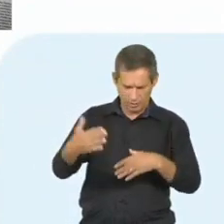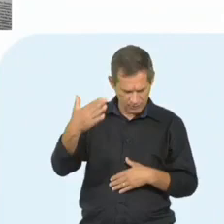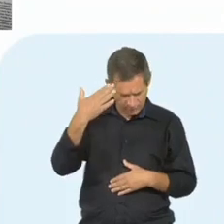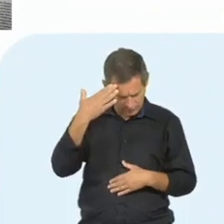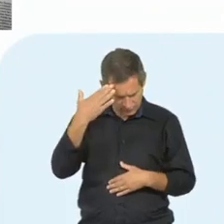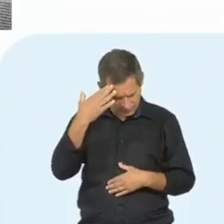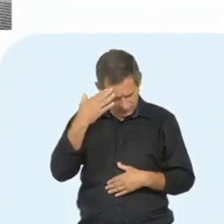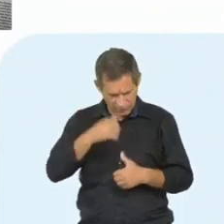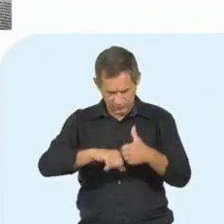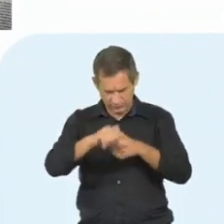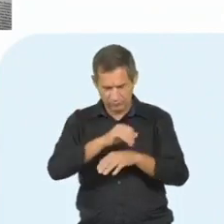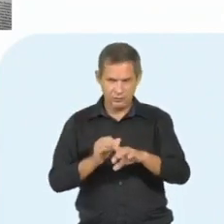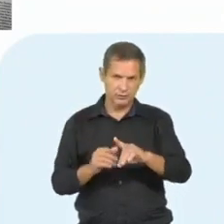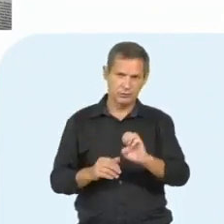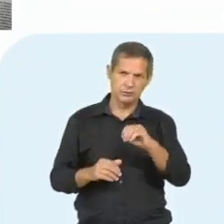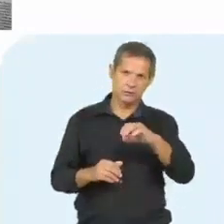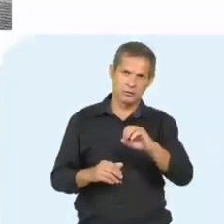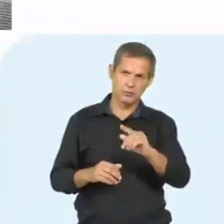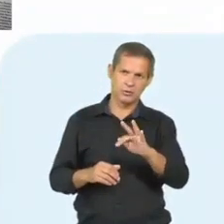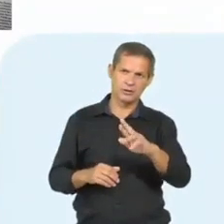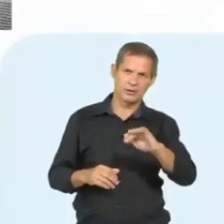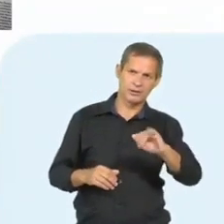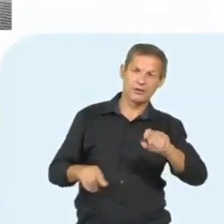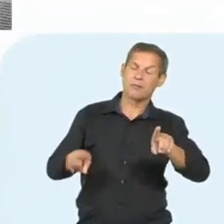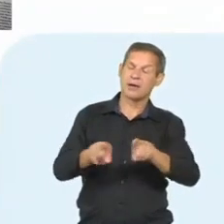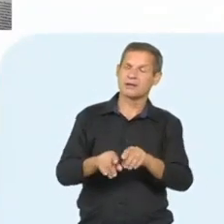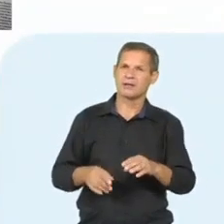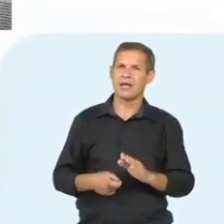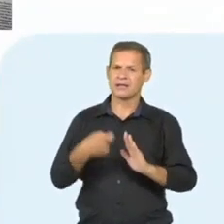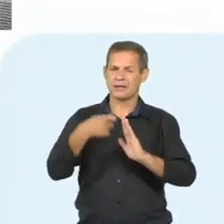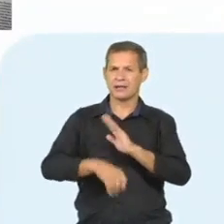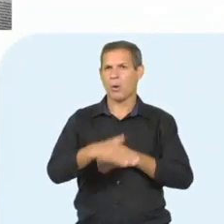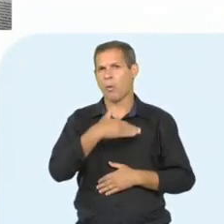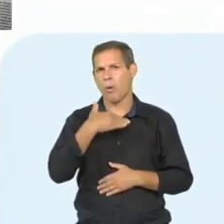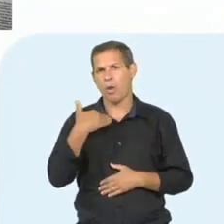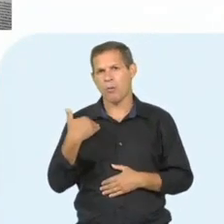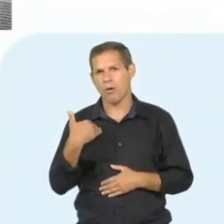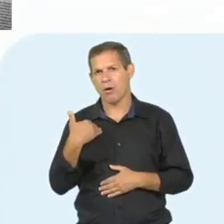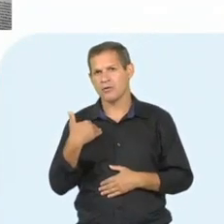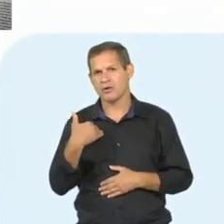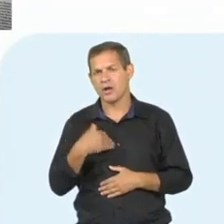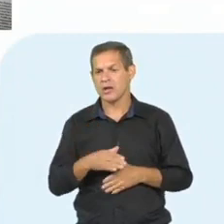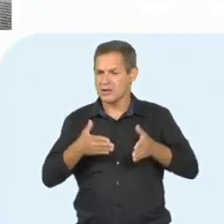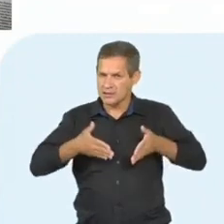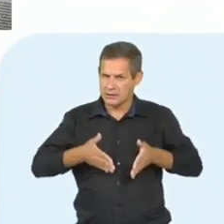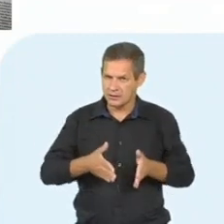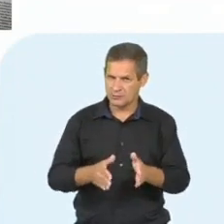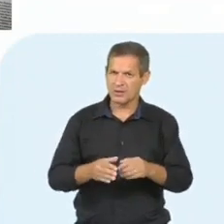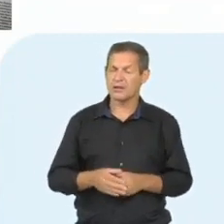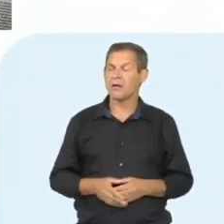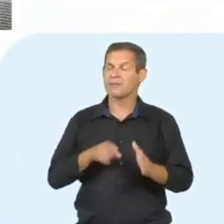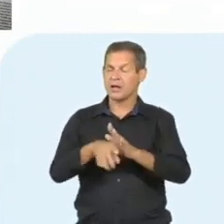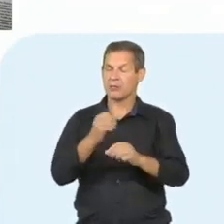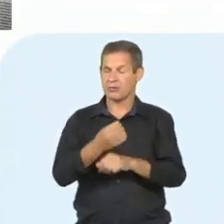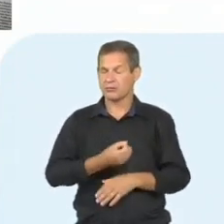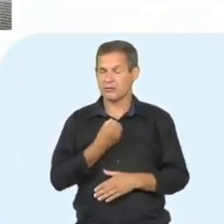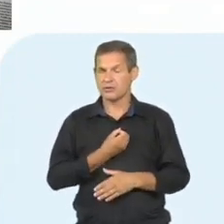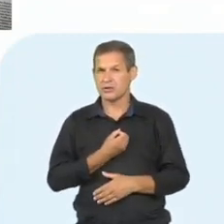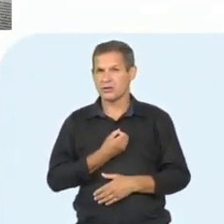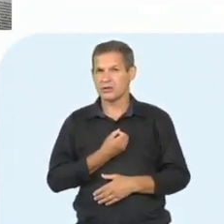entender a transição demográfica a respeito das taxas de mortalidade e natalidade? A expectativa de vida pode